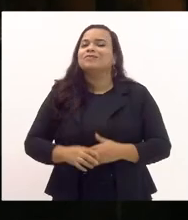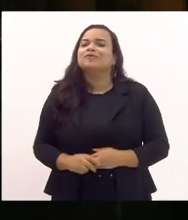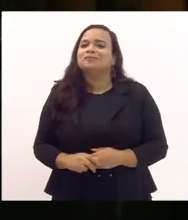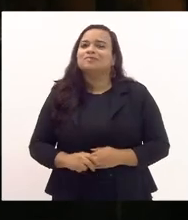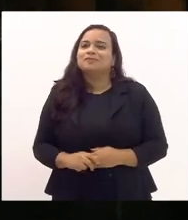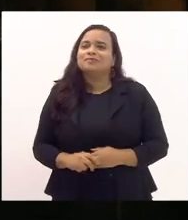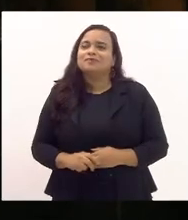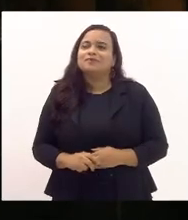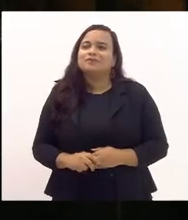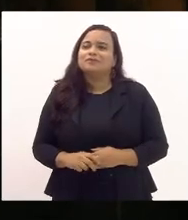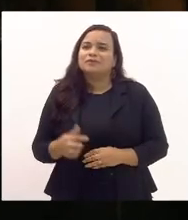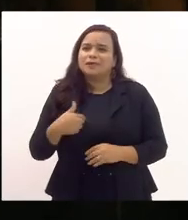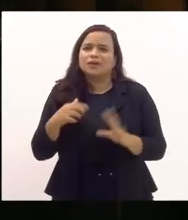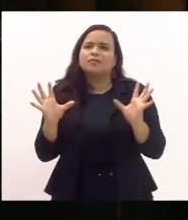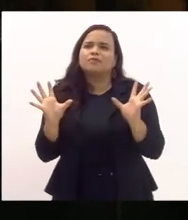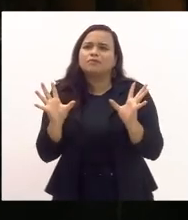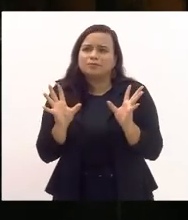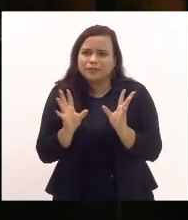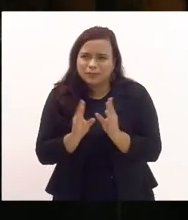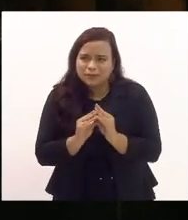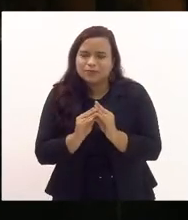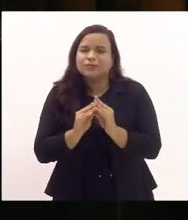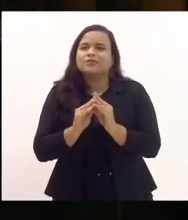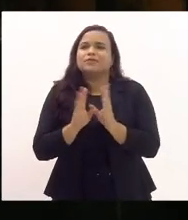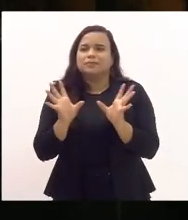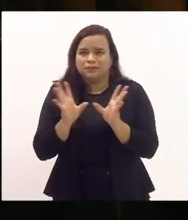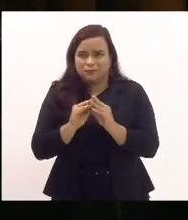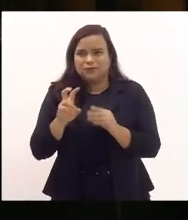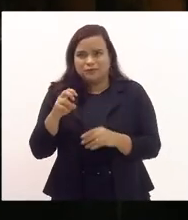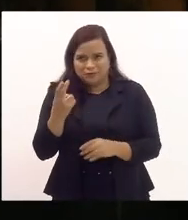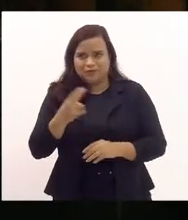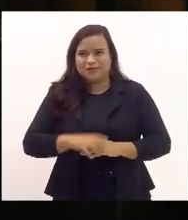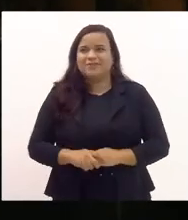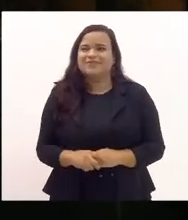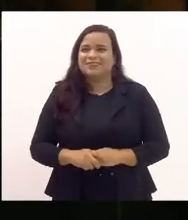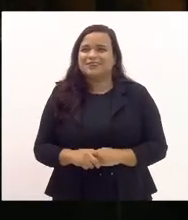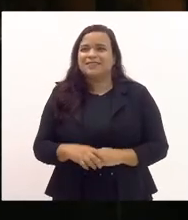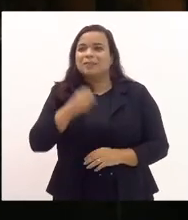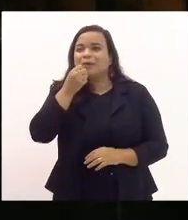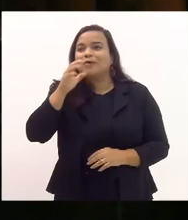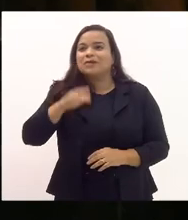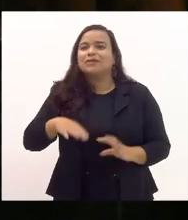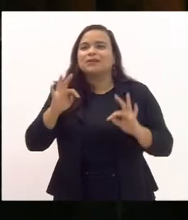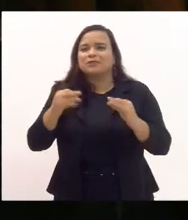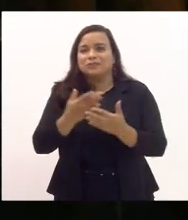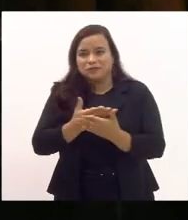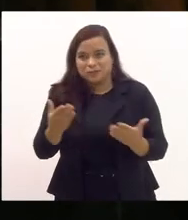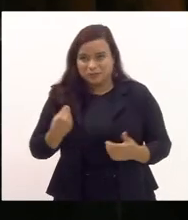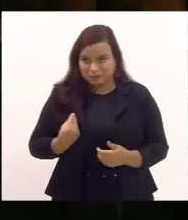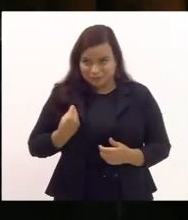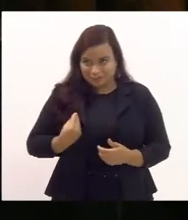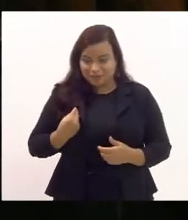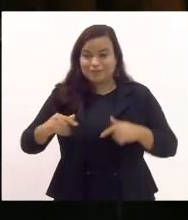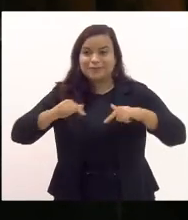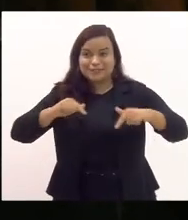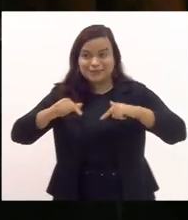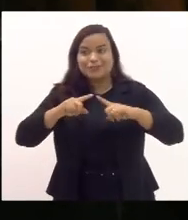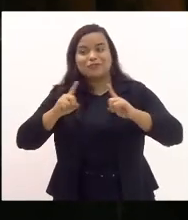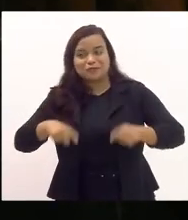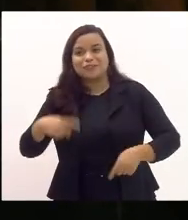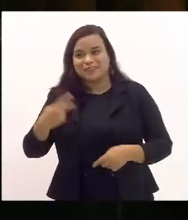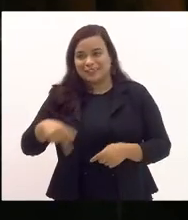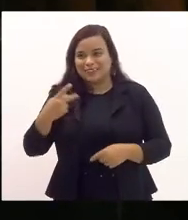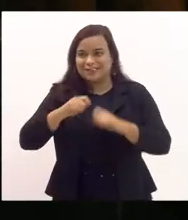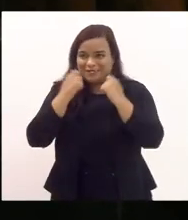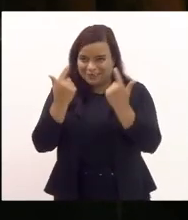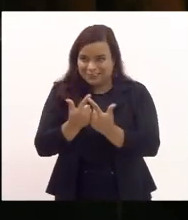e você até você mais breve do que eu nunca Boa tarde a todos que estão aqui o nosso servidores da